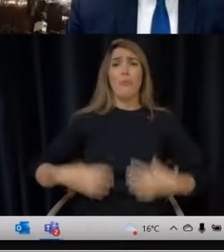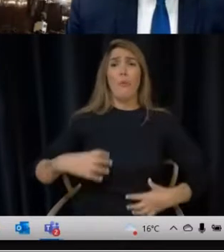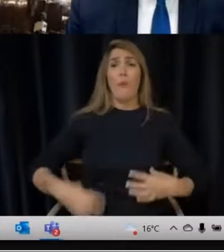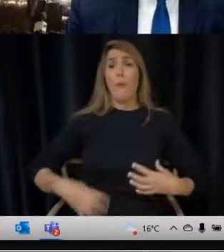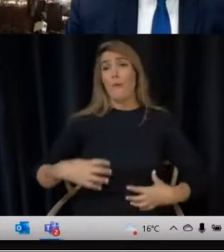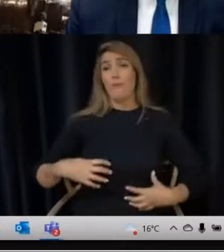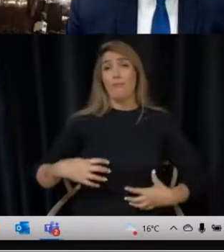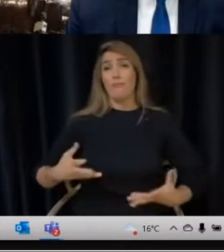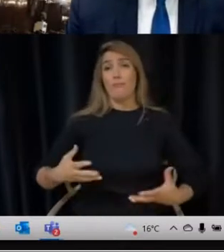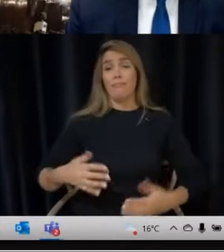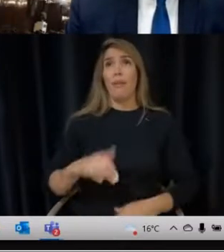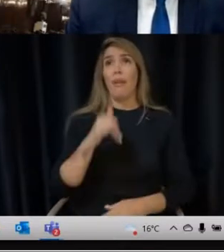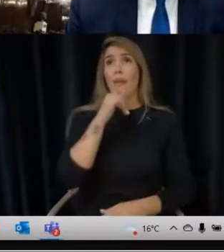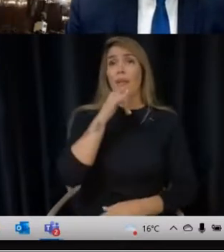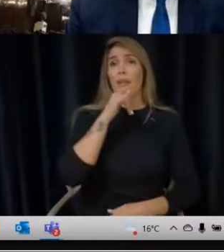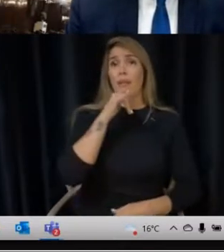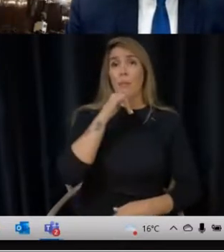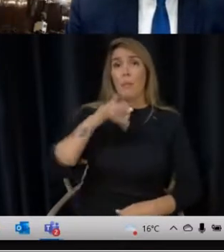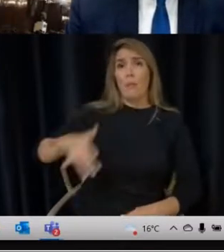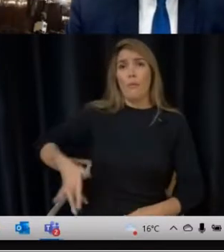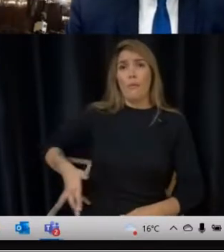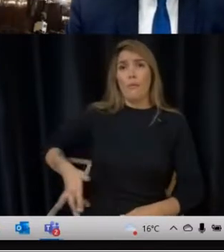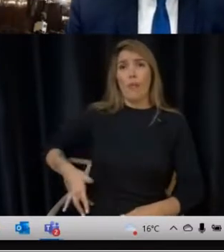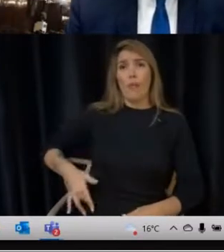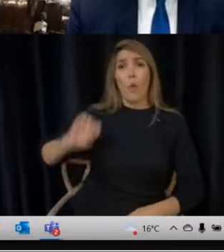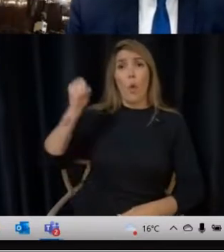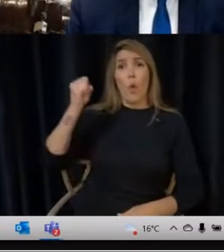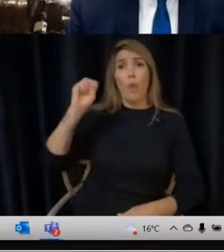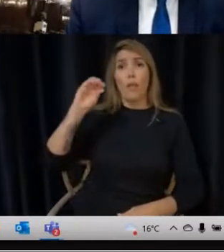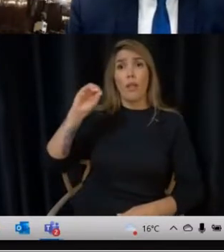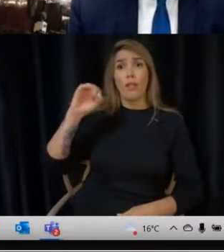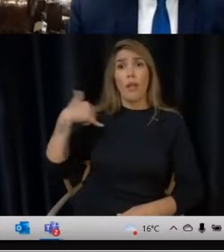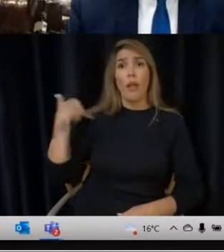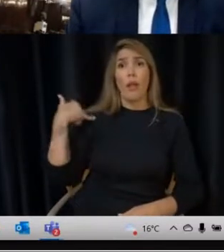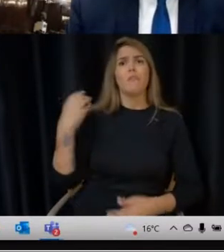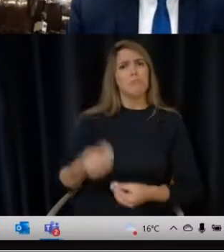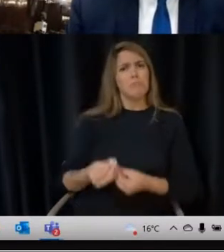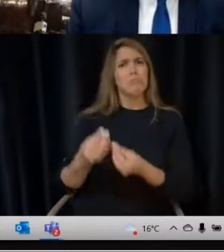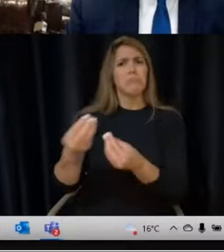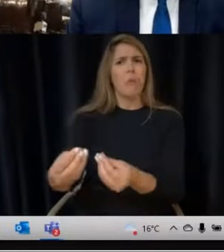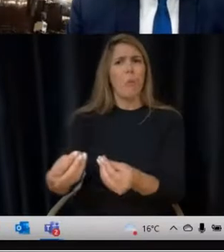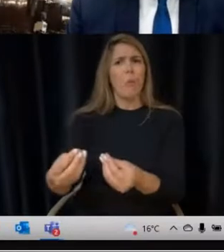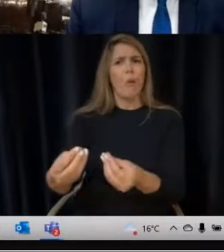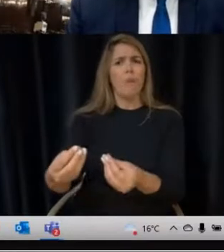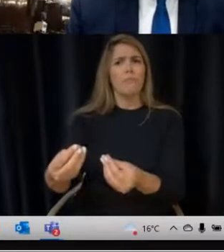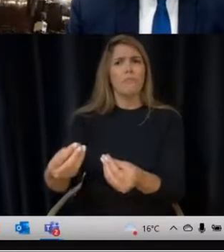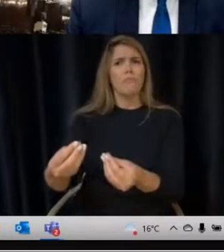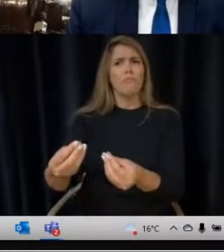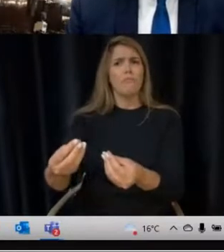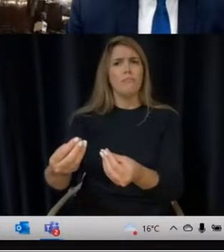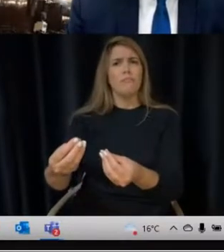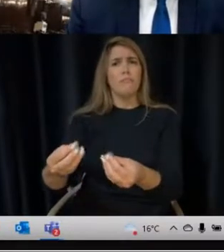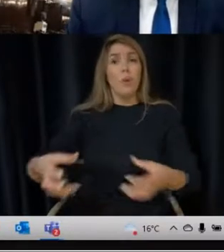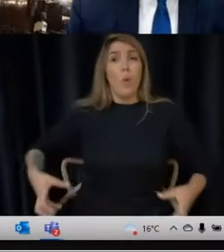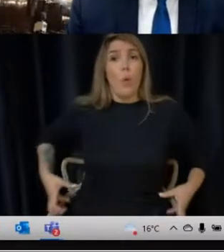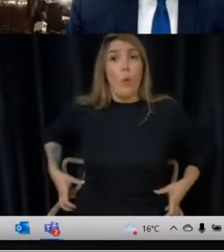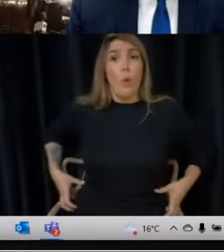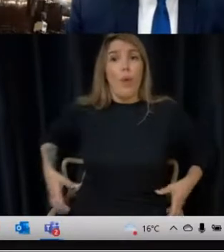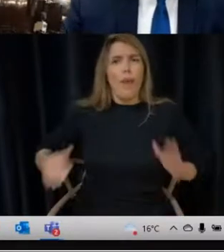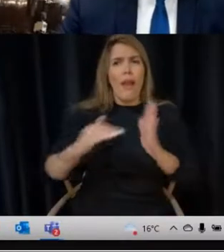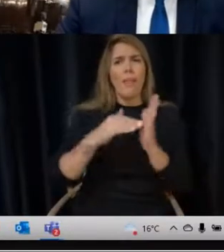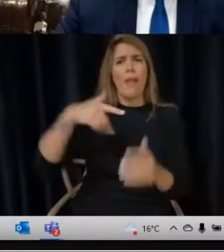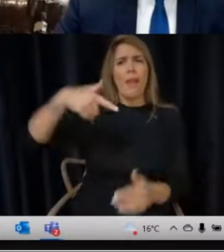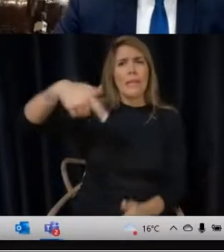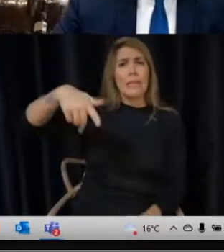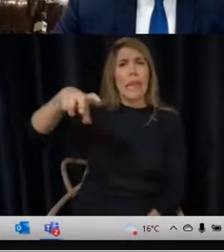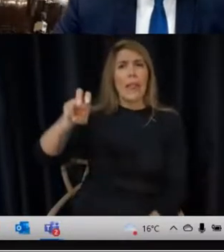exemplo, fígado, 80 anos é doado, tá? Rim, até 75 anos. Então, isso tudo está